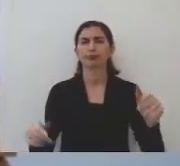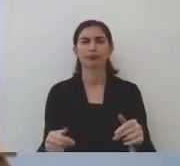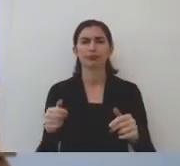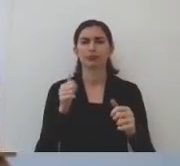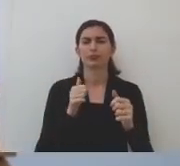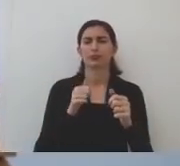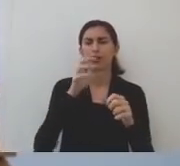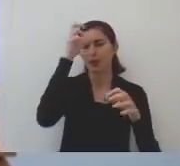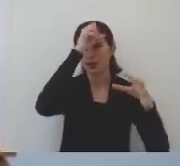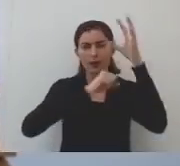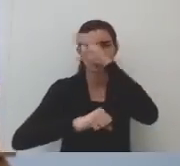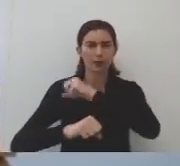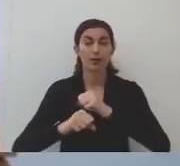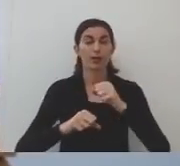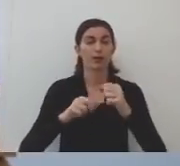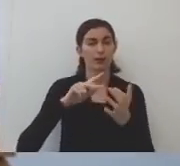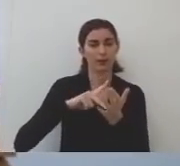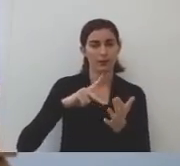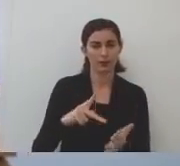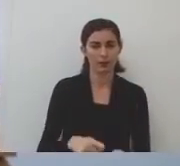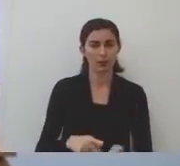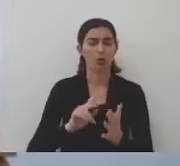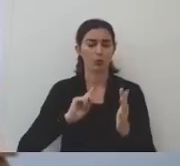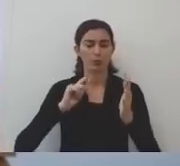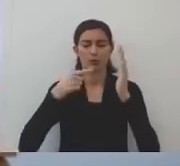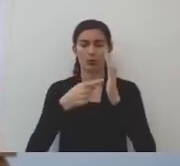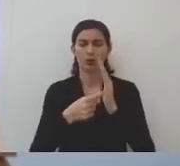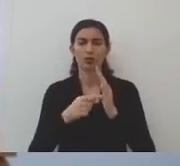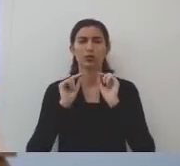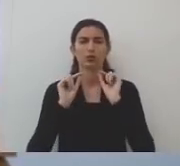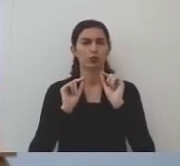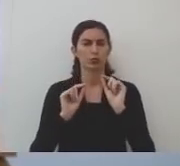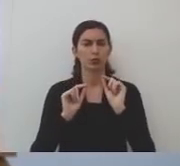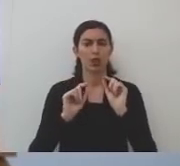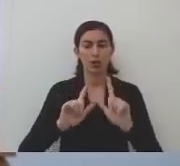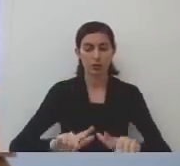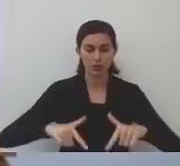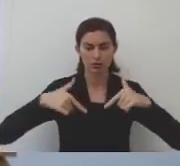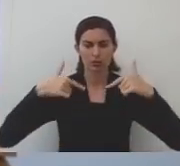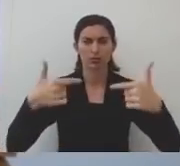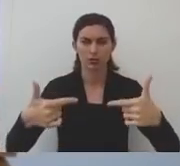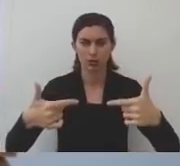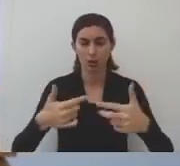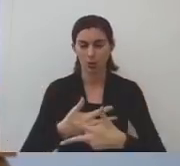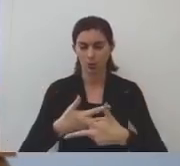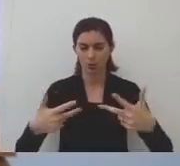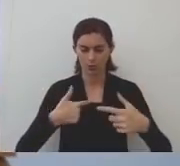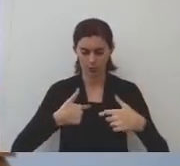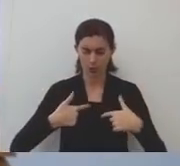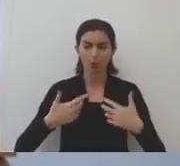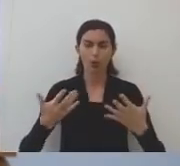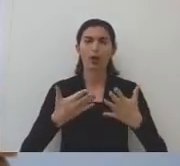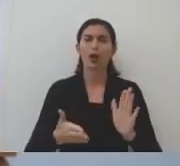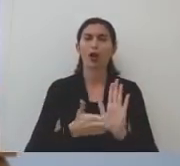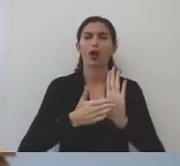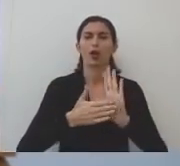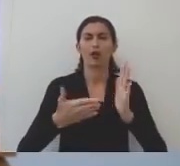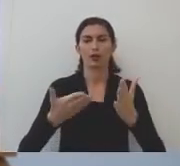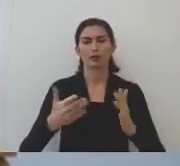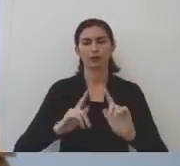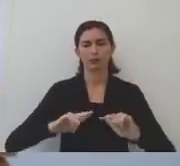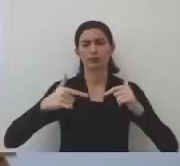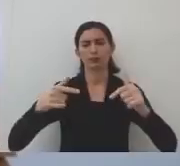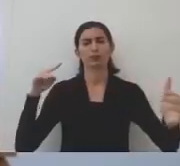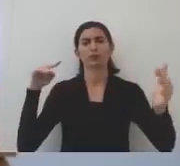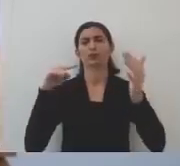expectativas de aprendizagem. Na verdade, o objetivo ele é uma ação, certo? É algo que eu pretendo atingir